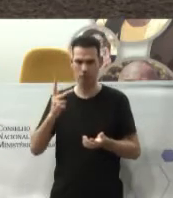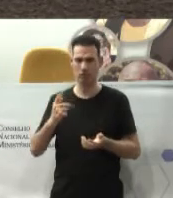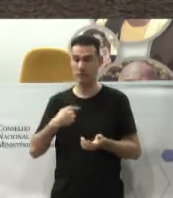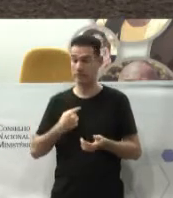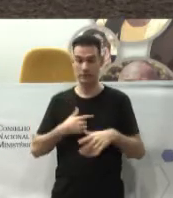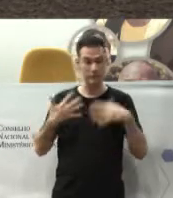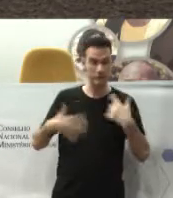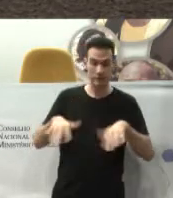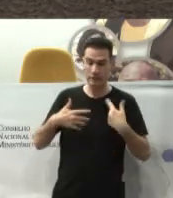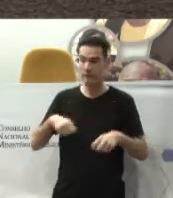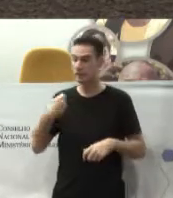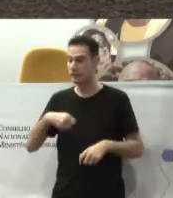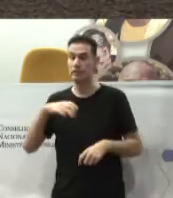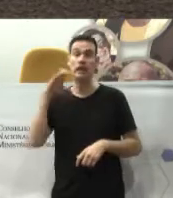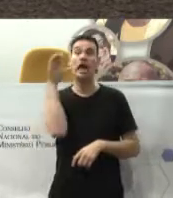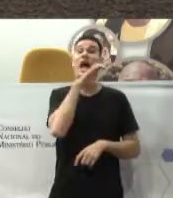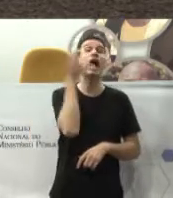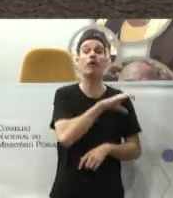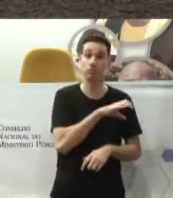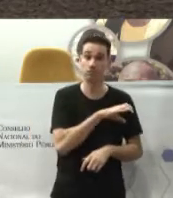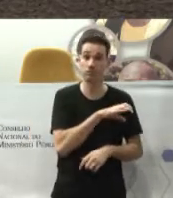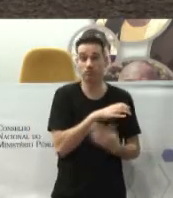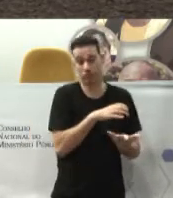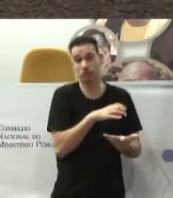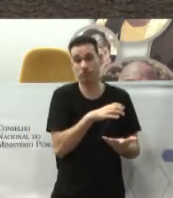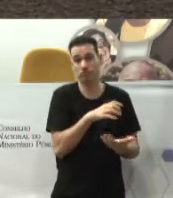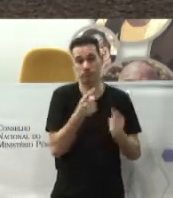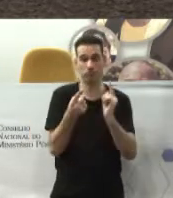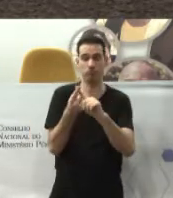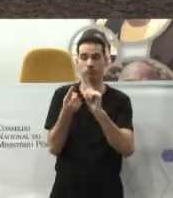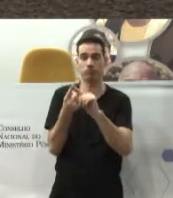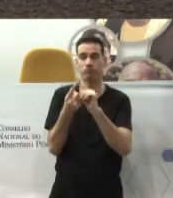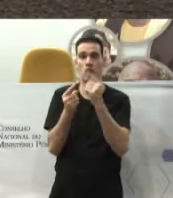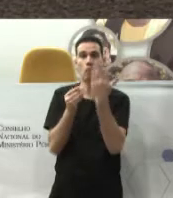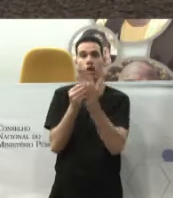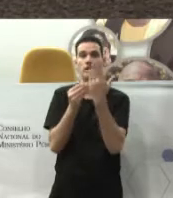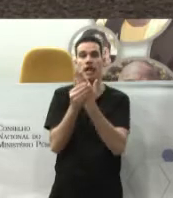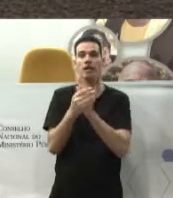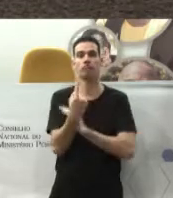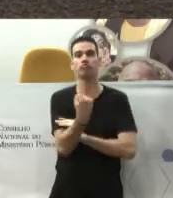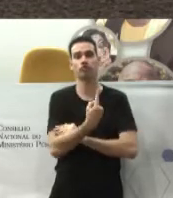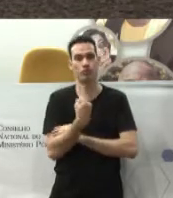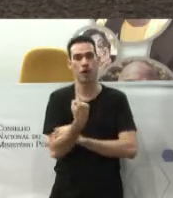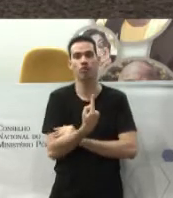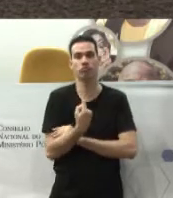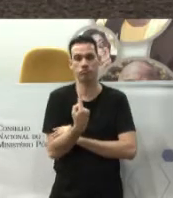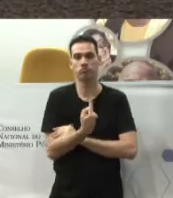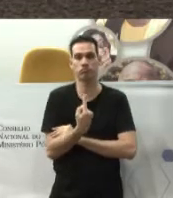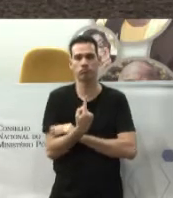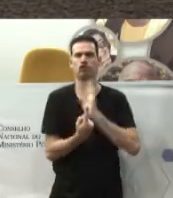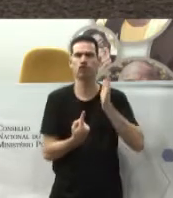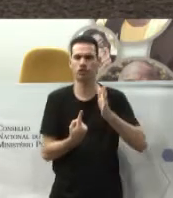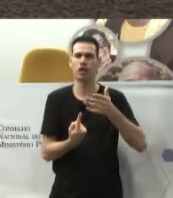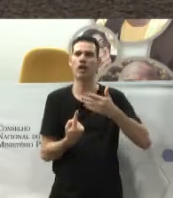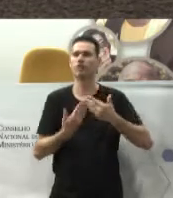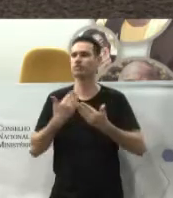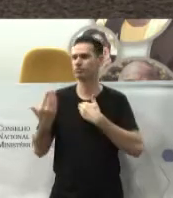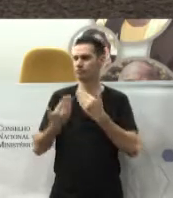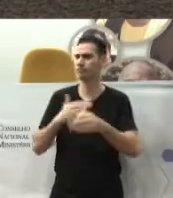nesse processo e porque ela é mais rápida. Né? Discutíamos isso antes do começo aqui, Hermes